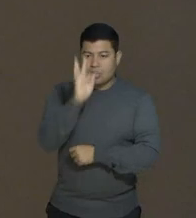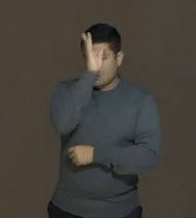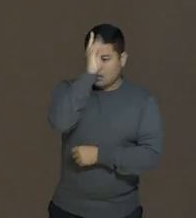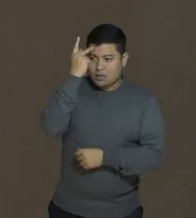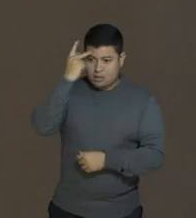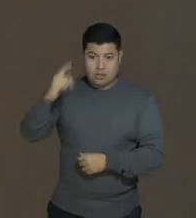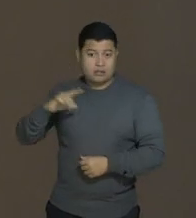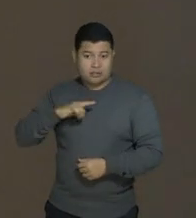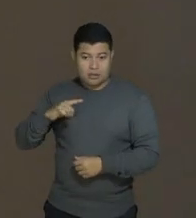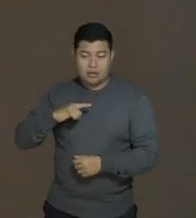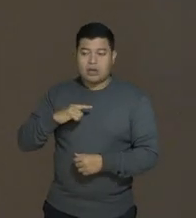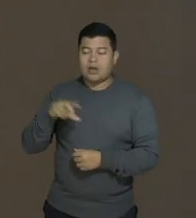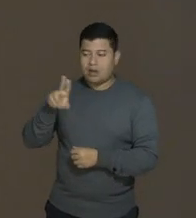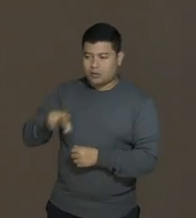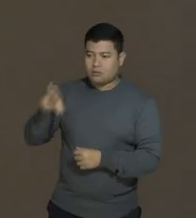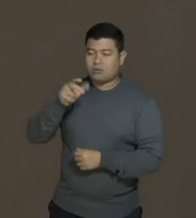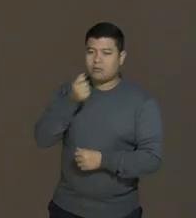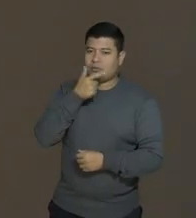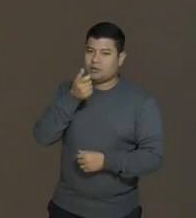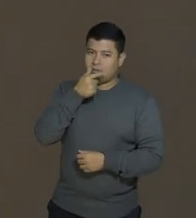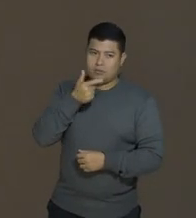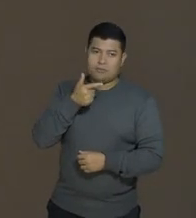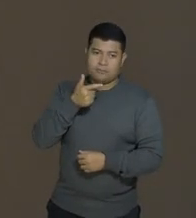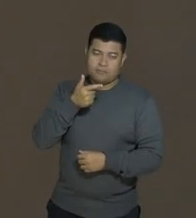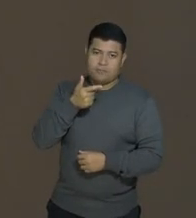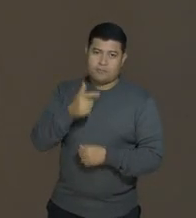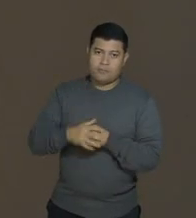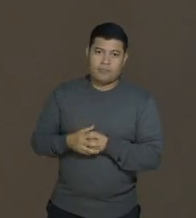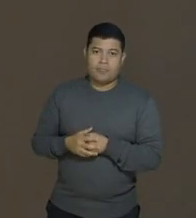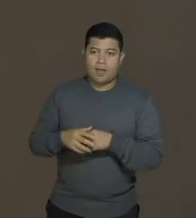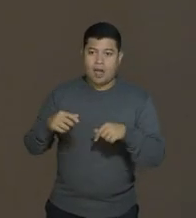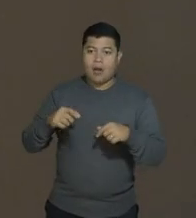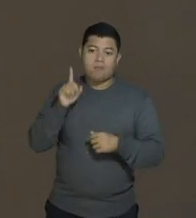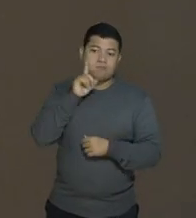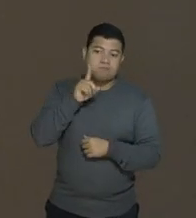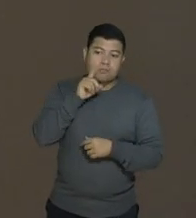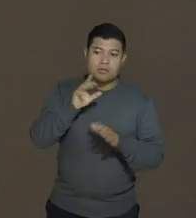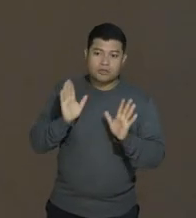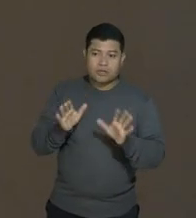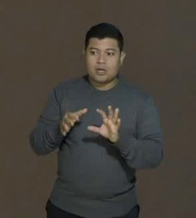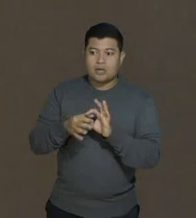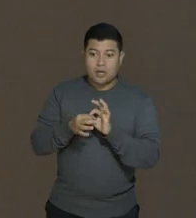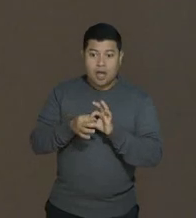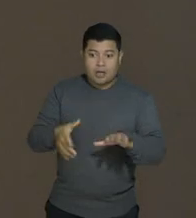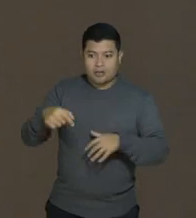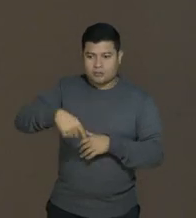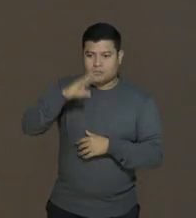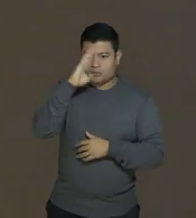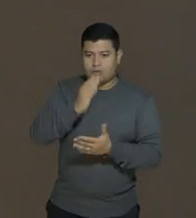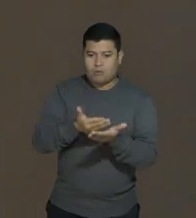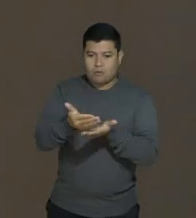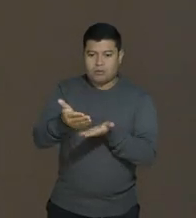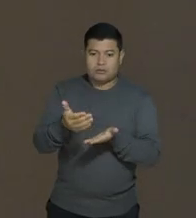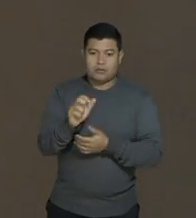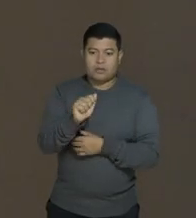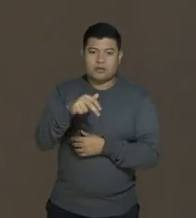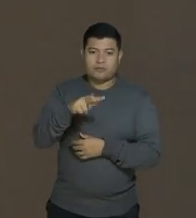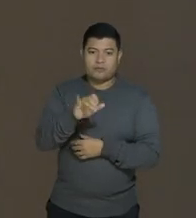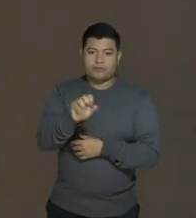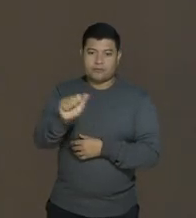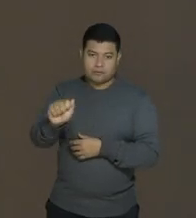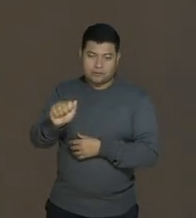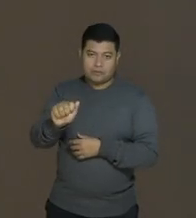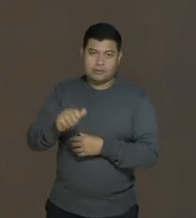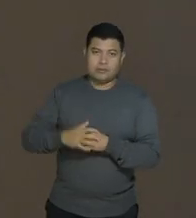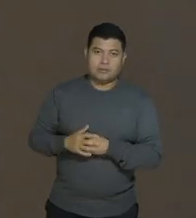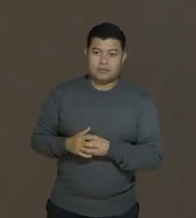Venvance. Ele é usado nos Estados Unidos e no Brasil, já está permitido pela Anvisa, é usado para obesidade mórbida. Então,